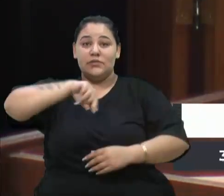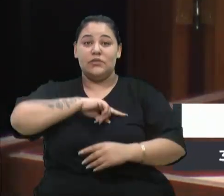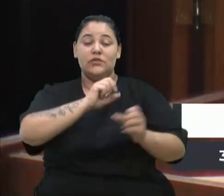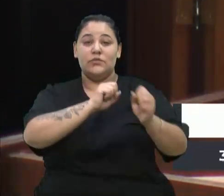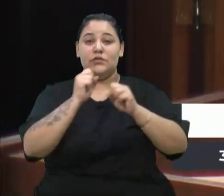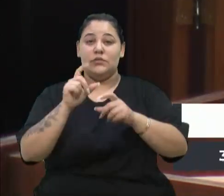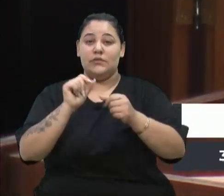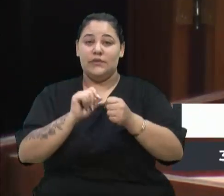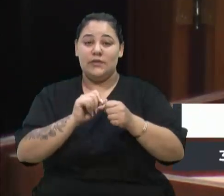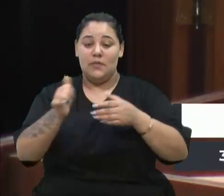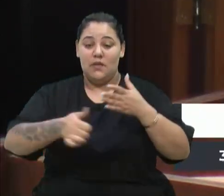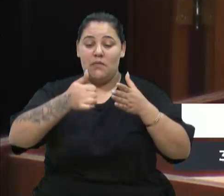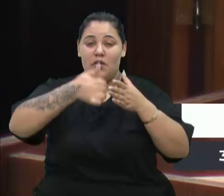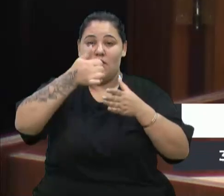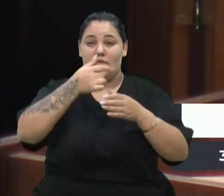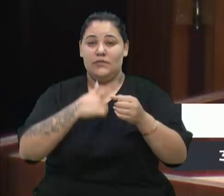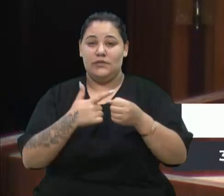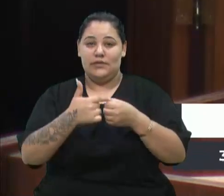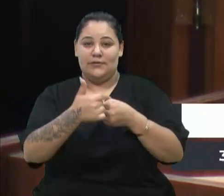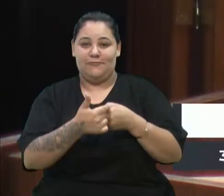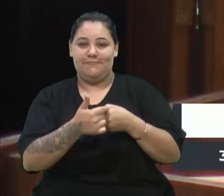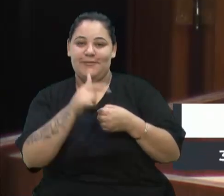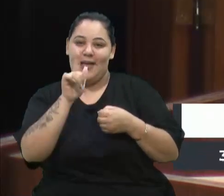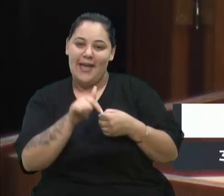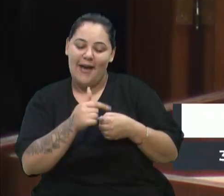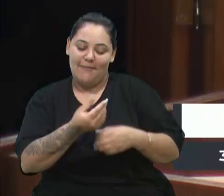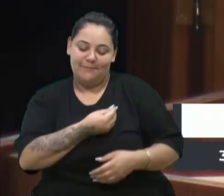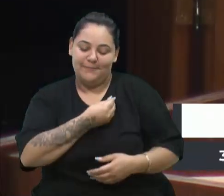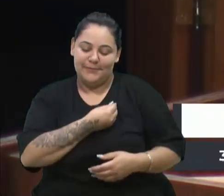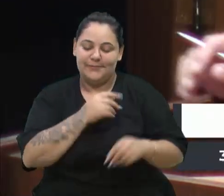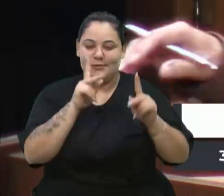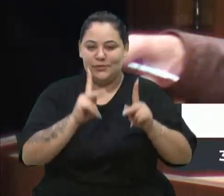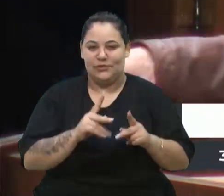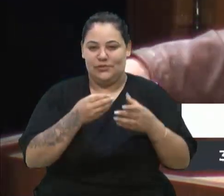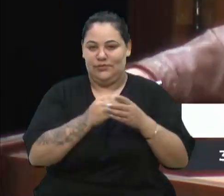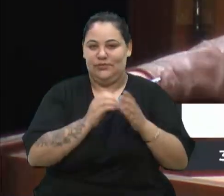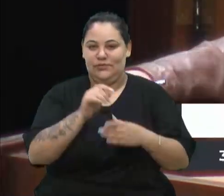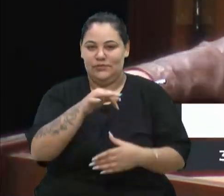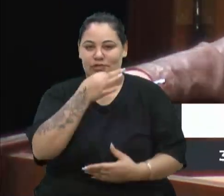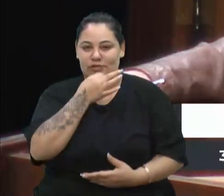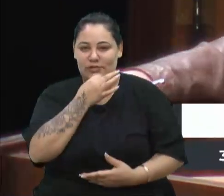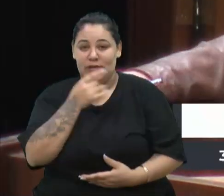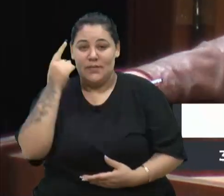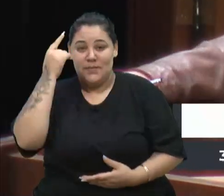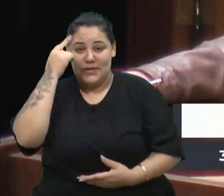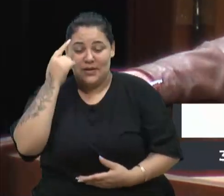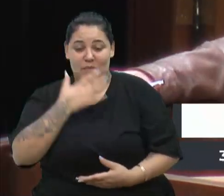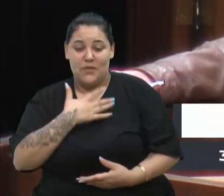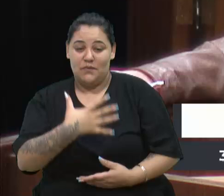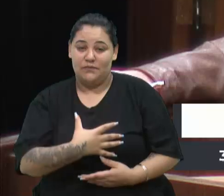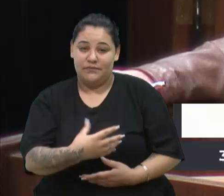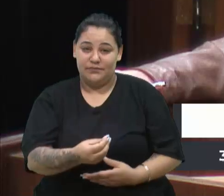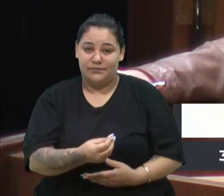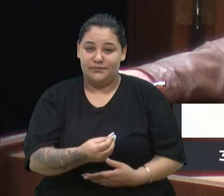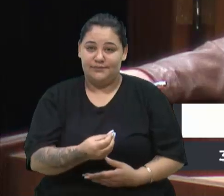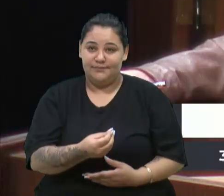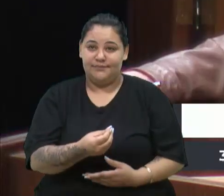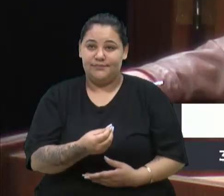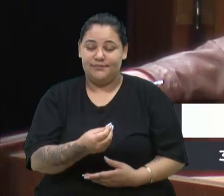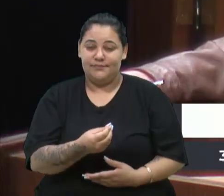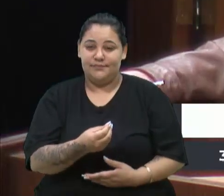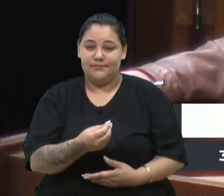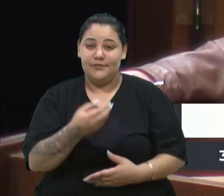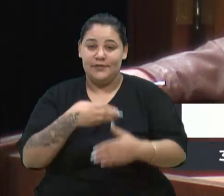para melhorar nossa cidade e a vida de nossa gente. E pensar que quando meus filhos forem à